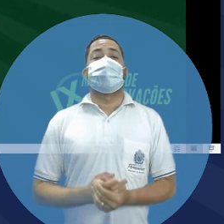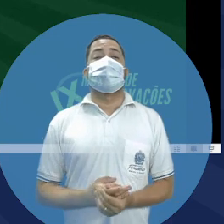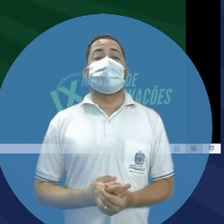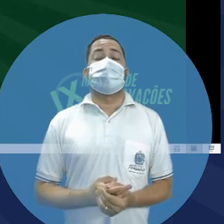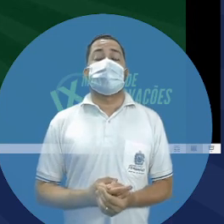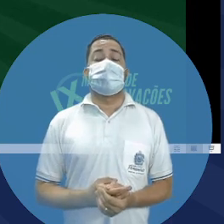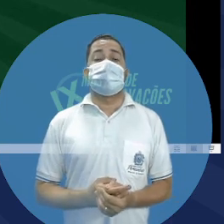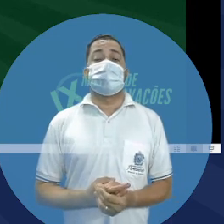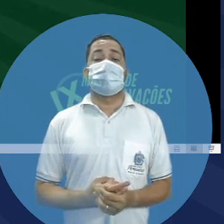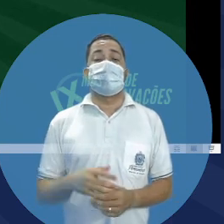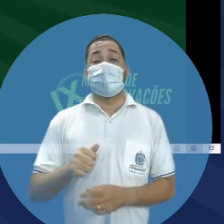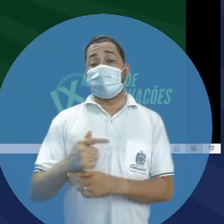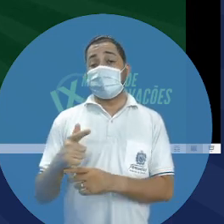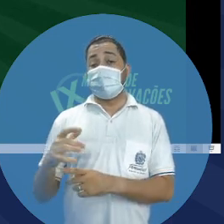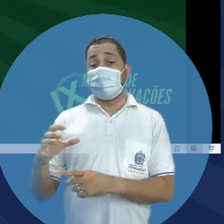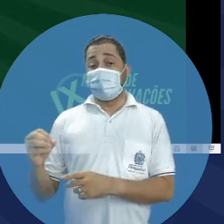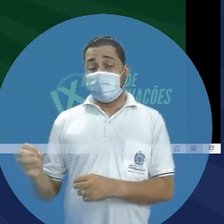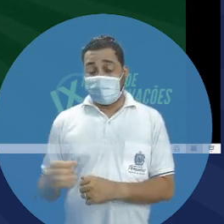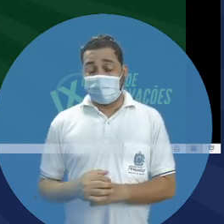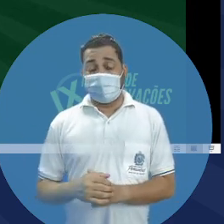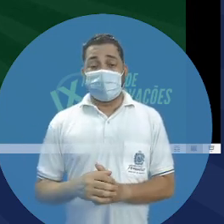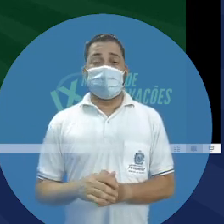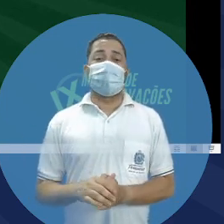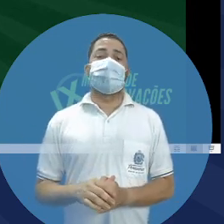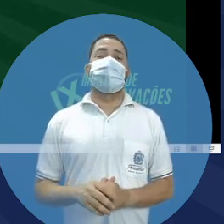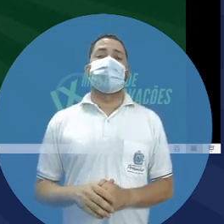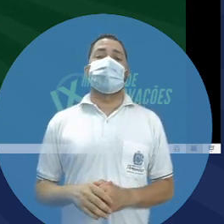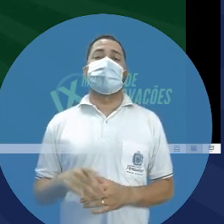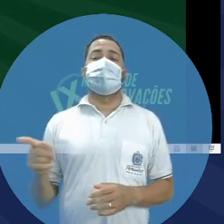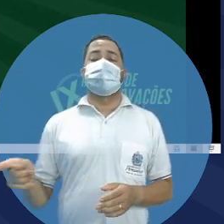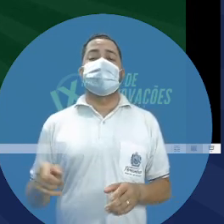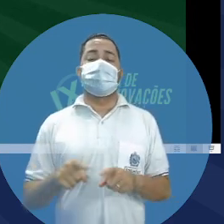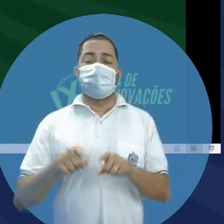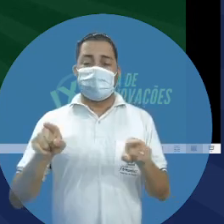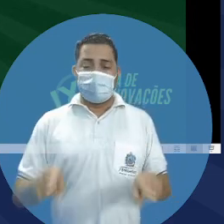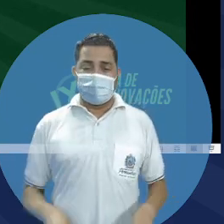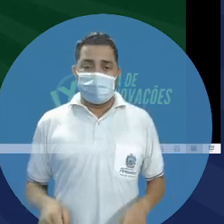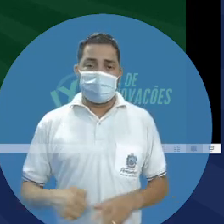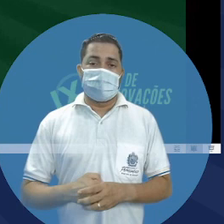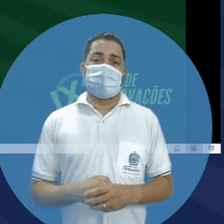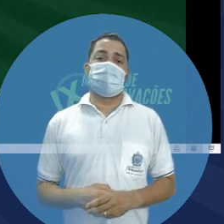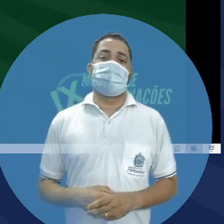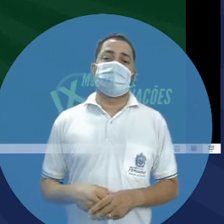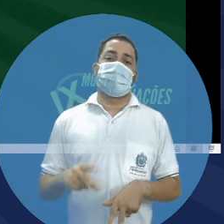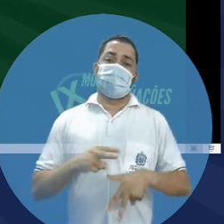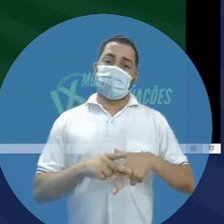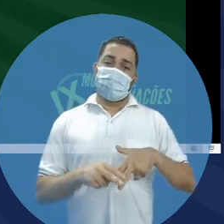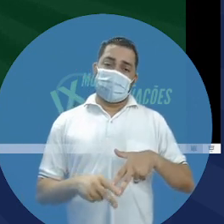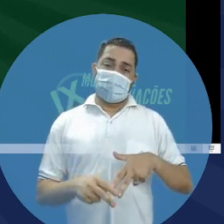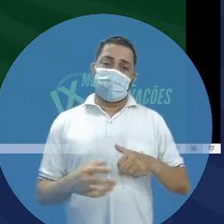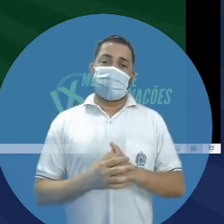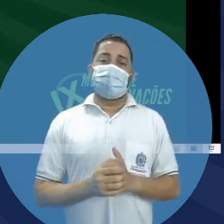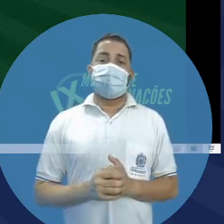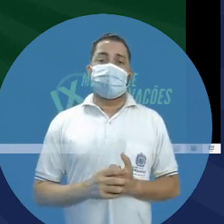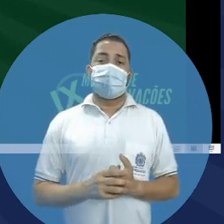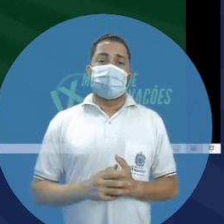as ações, né, nesse projeto Núcleo de Gênero.